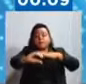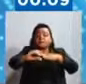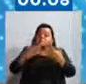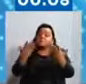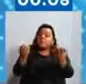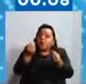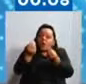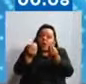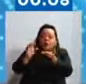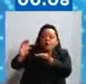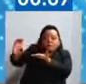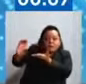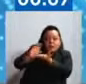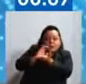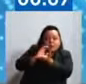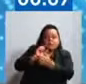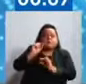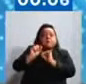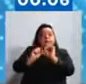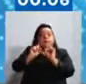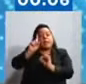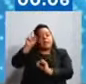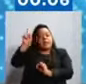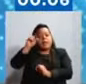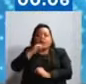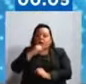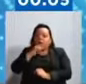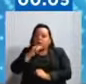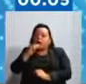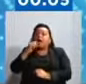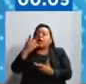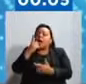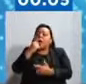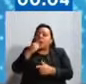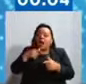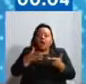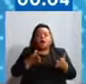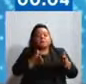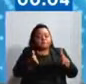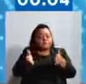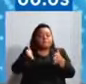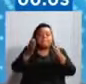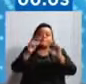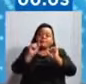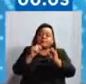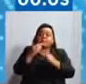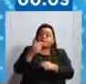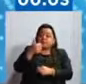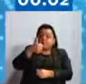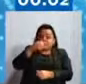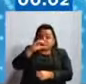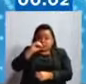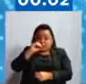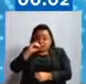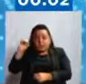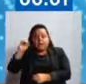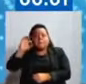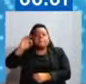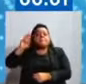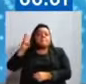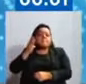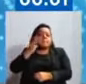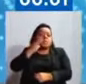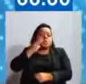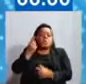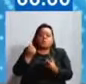advindo do Lago do Madeira, das duas usinas. São 100 milhões de reais esse ano, vou usar 20 milhões para tirar todo o